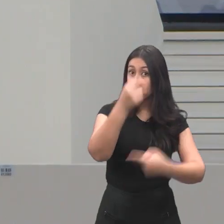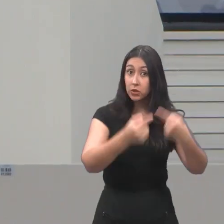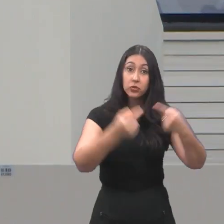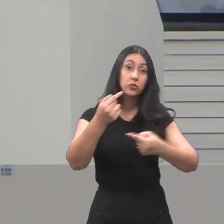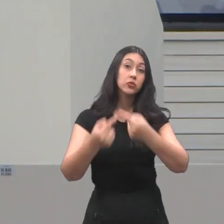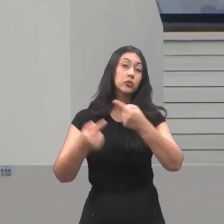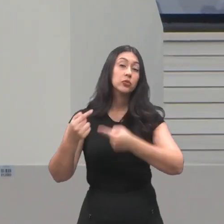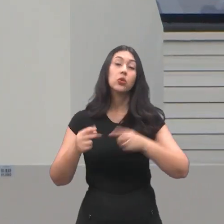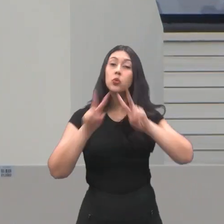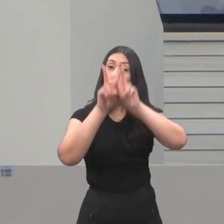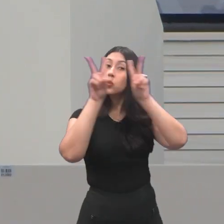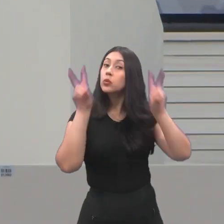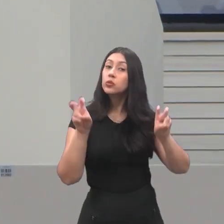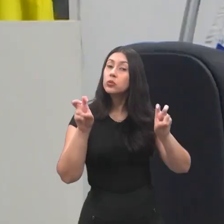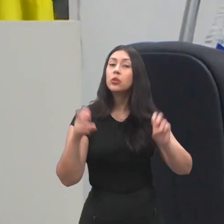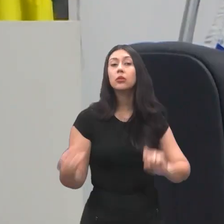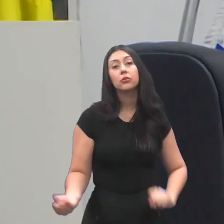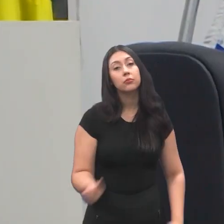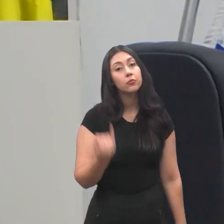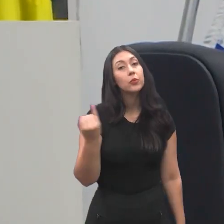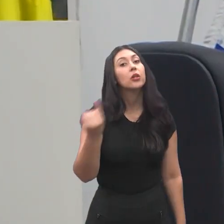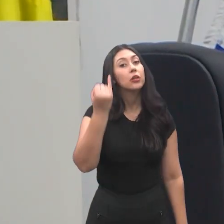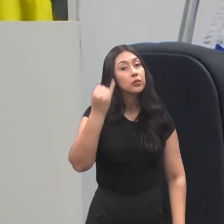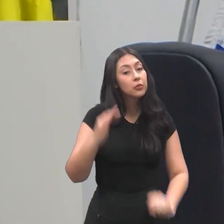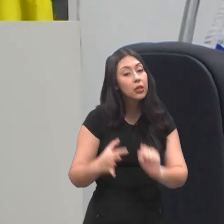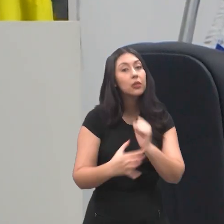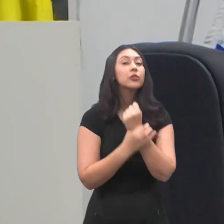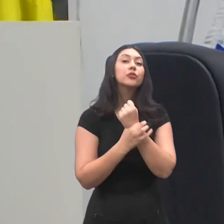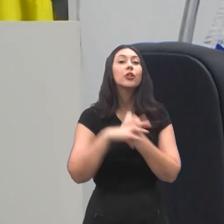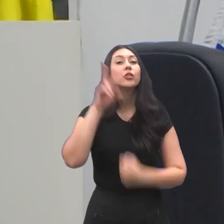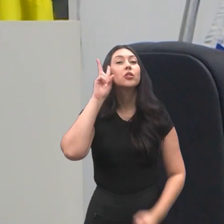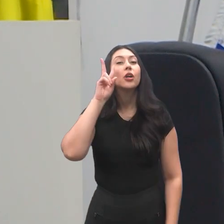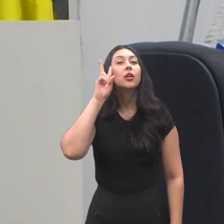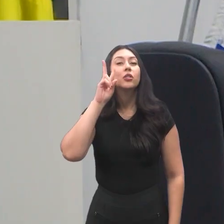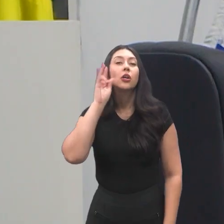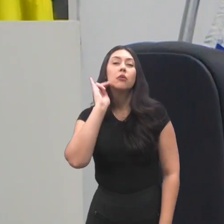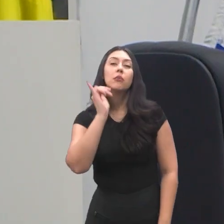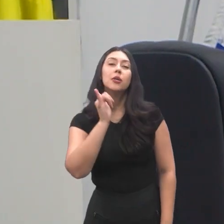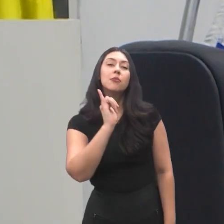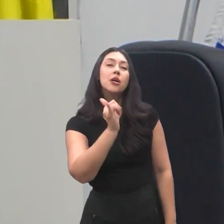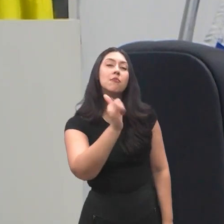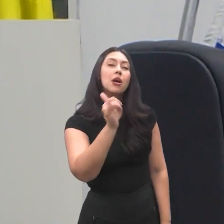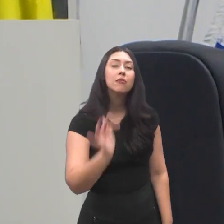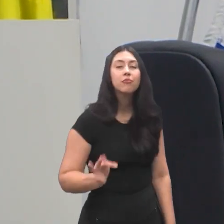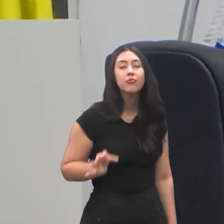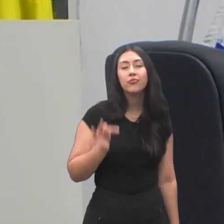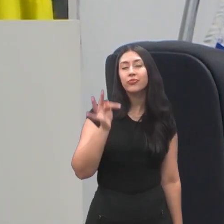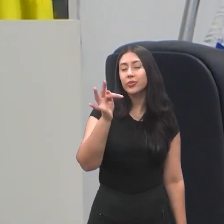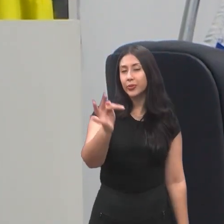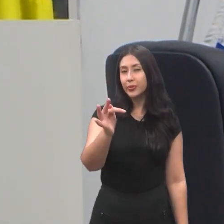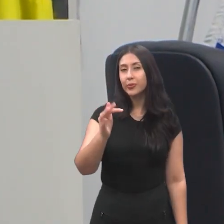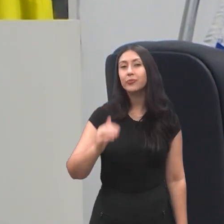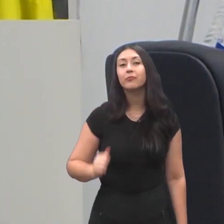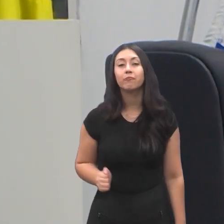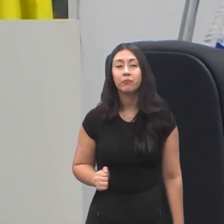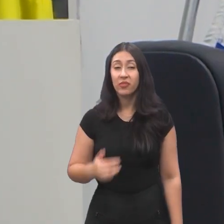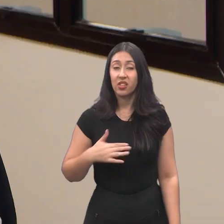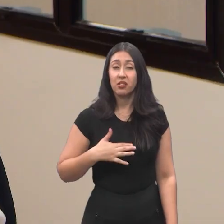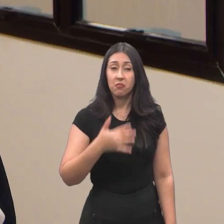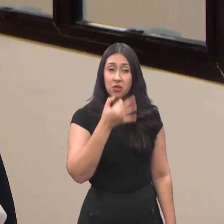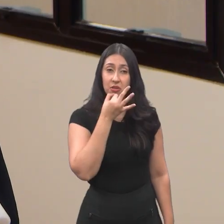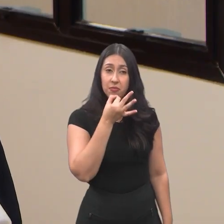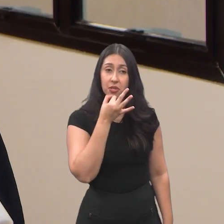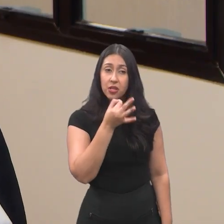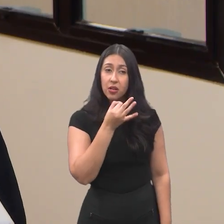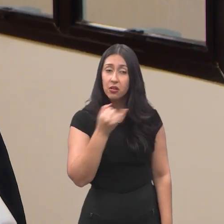das discussões sobre o assunto é essencial para garantir que a história seja transmitida para futuras gerações.